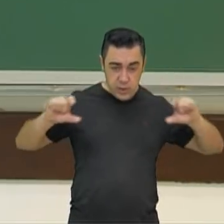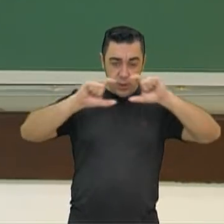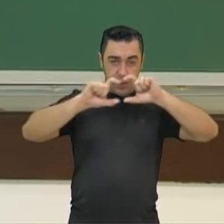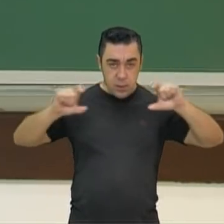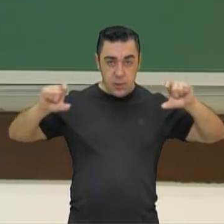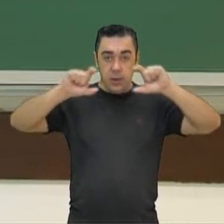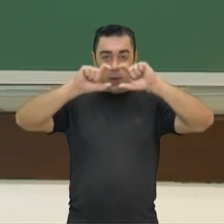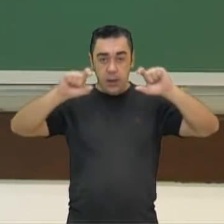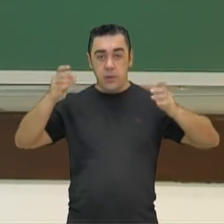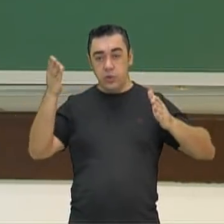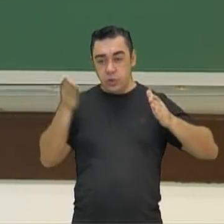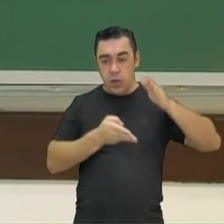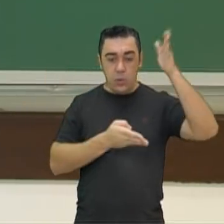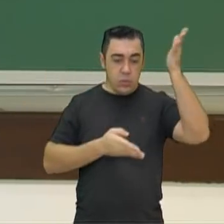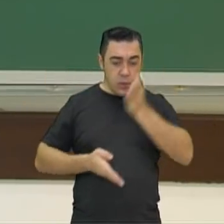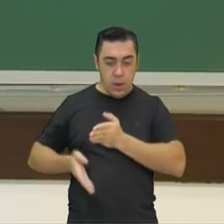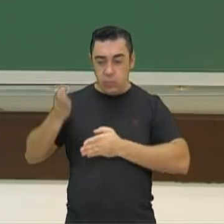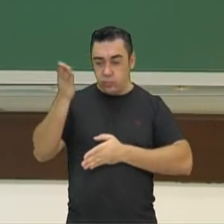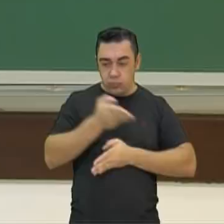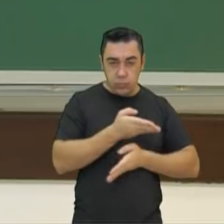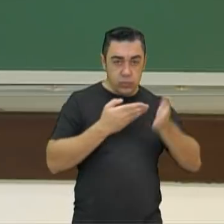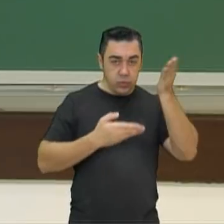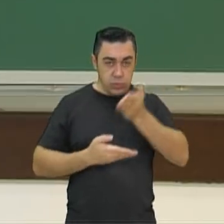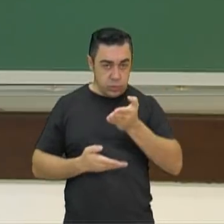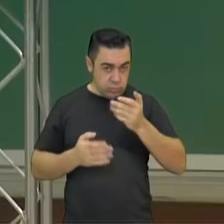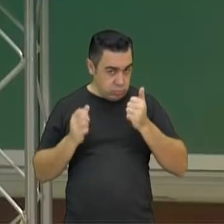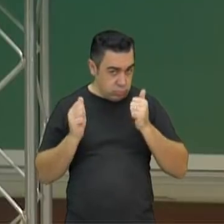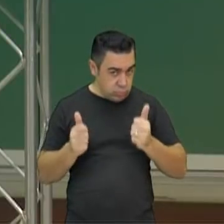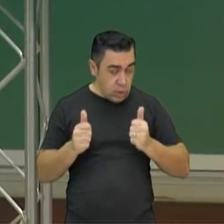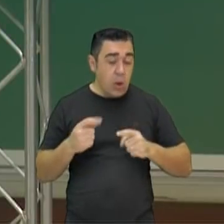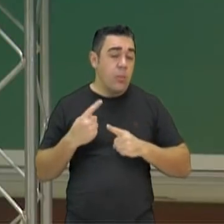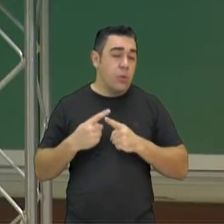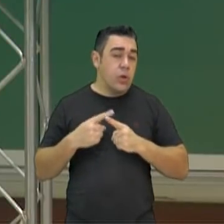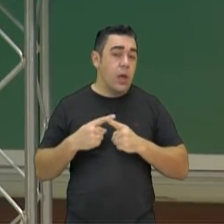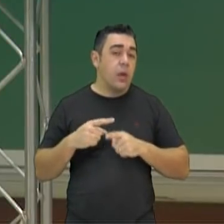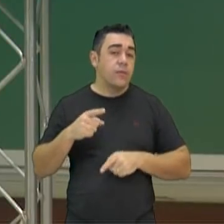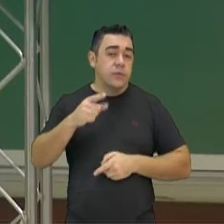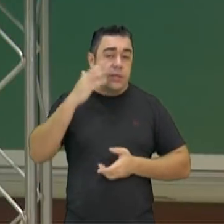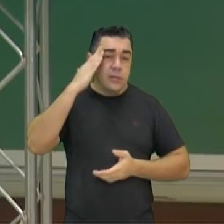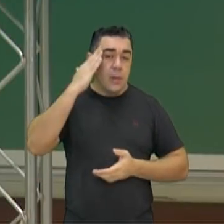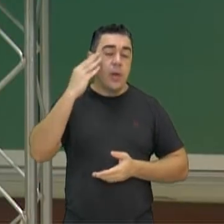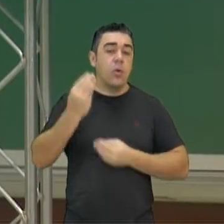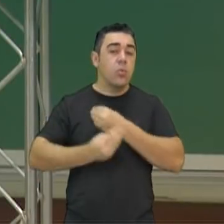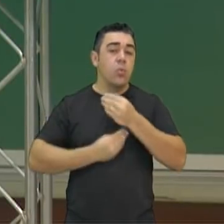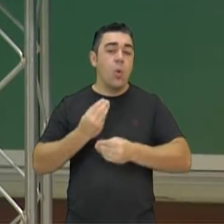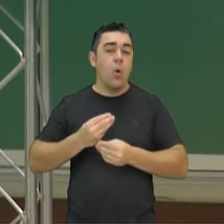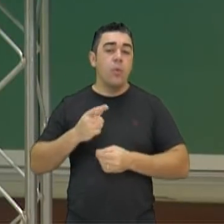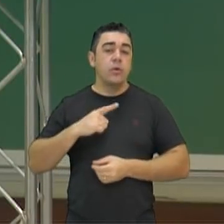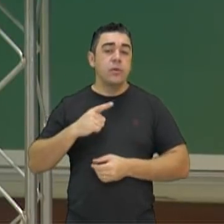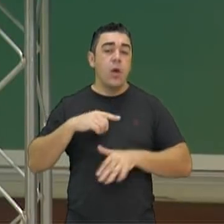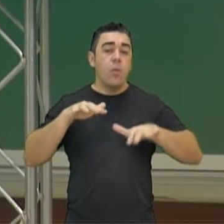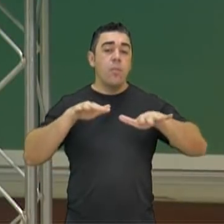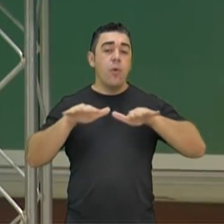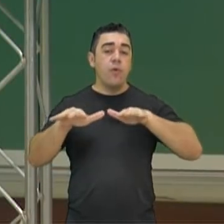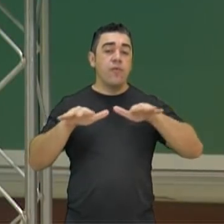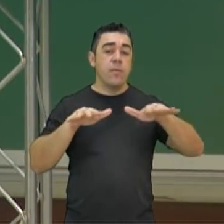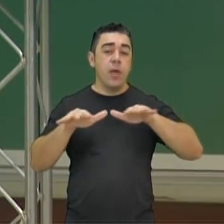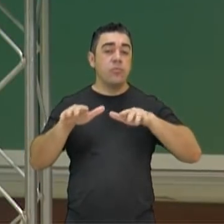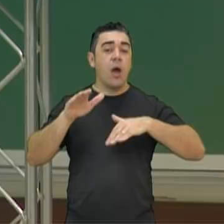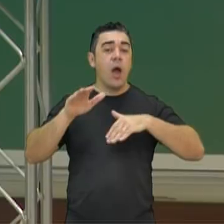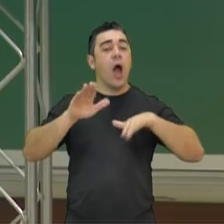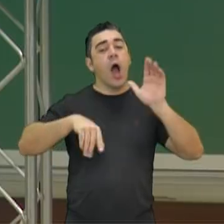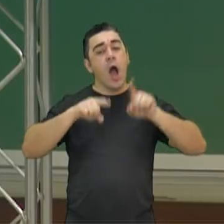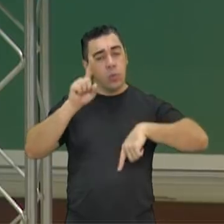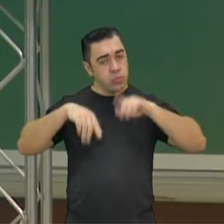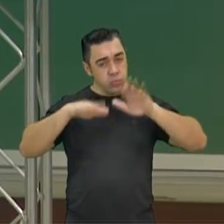entender isso, né? Essas coisinhas? Por conta do movimento das peças. Então, algumas peças vão mexer na diagonal, algumas peças